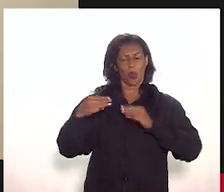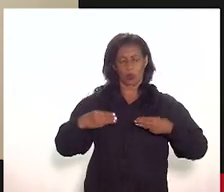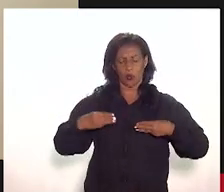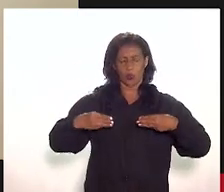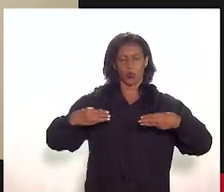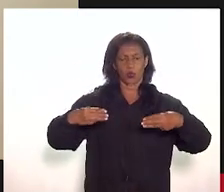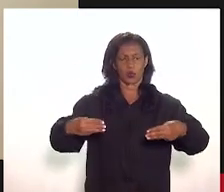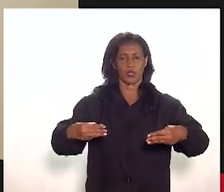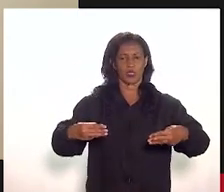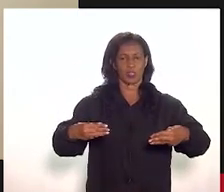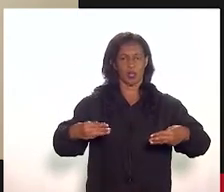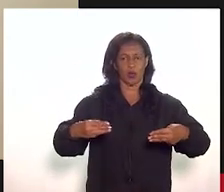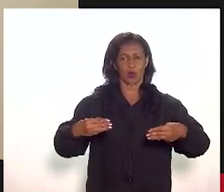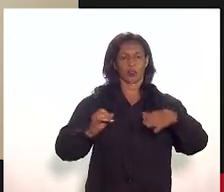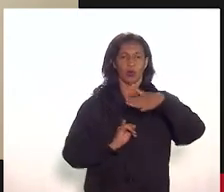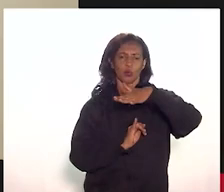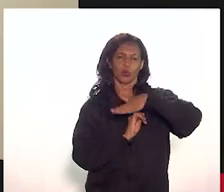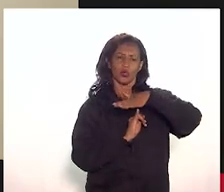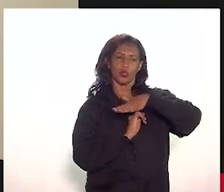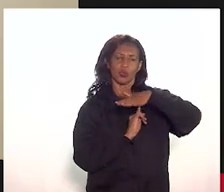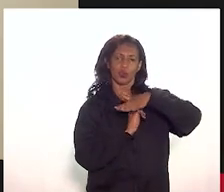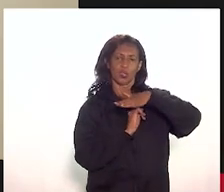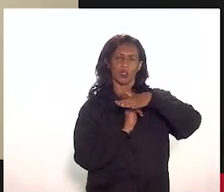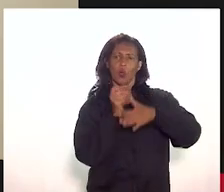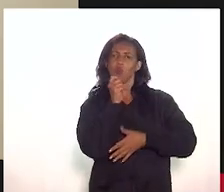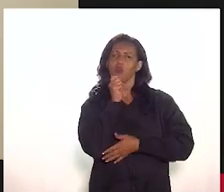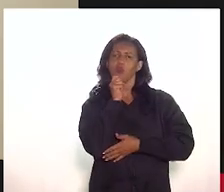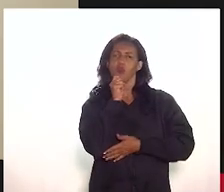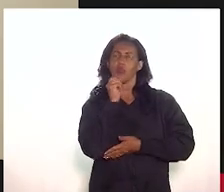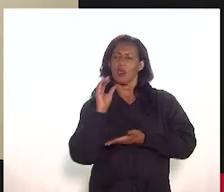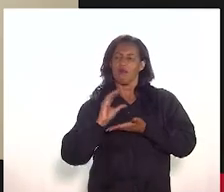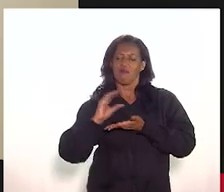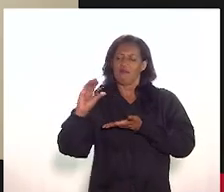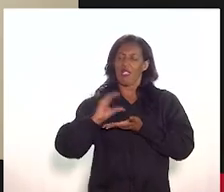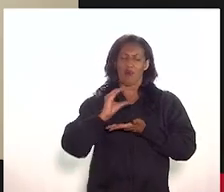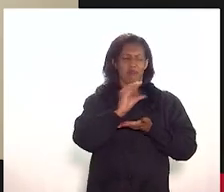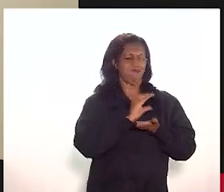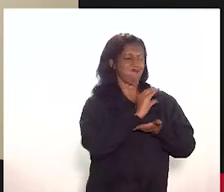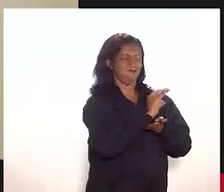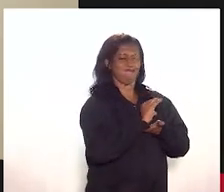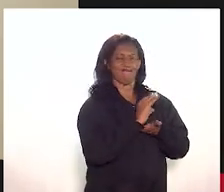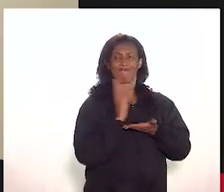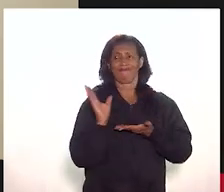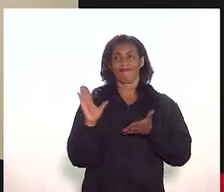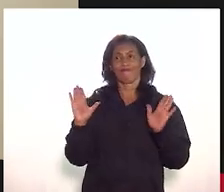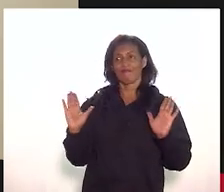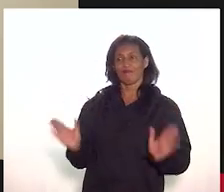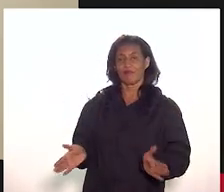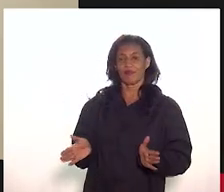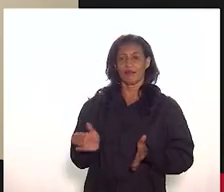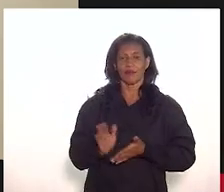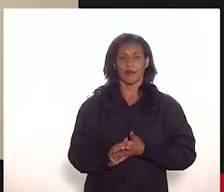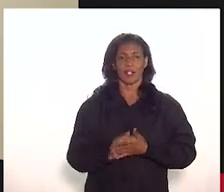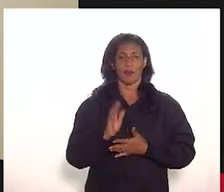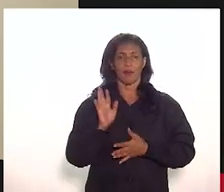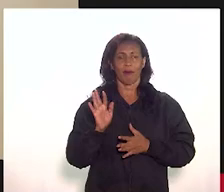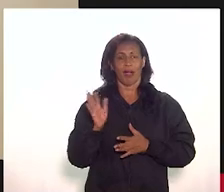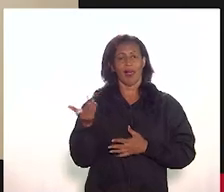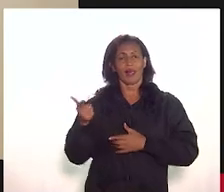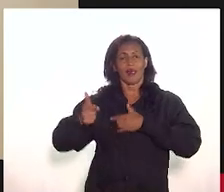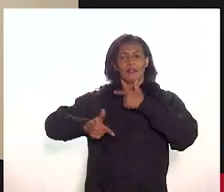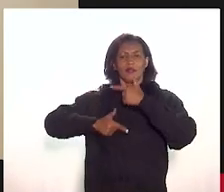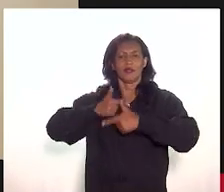fala que são instituições sem fim lucrativo que conservam investigam comunicam interpretam e expõem para fins de